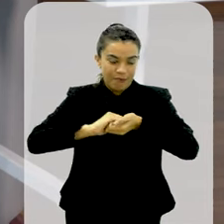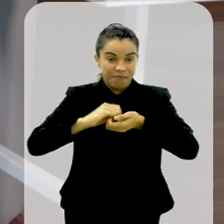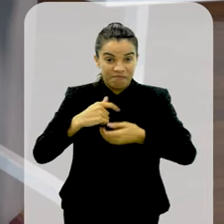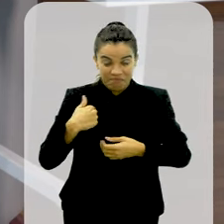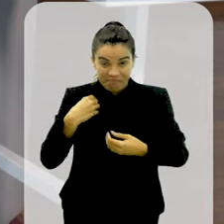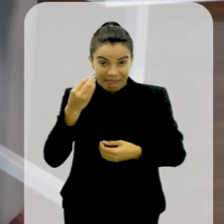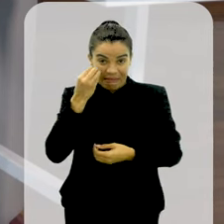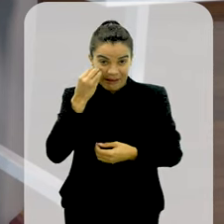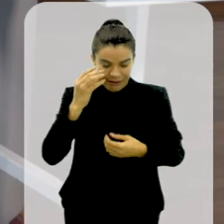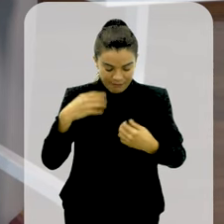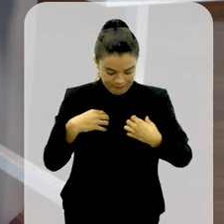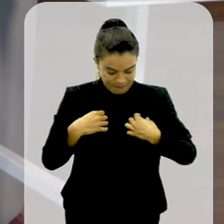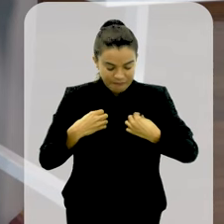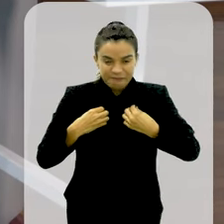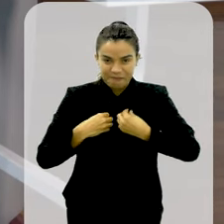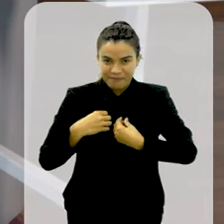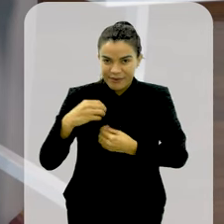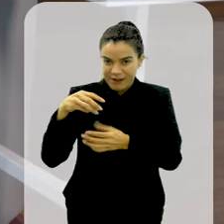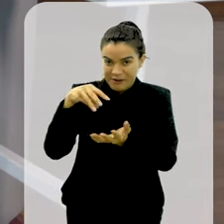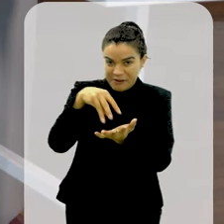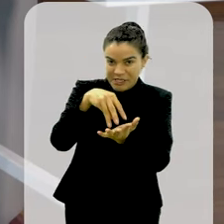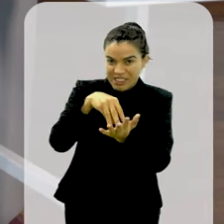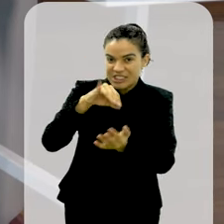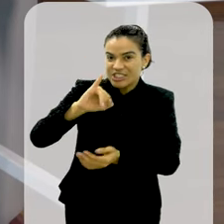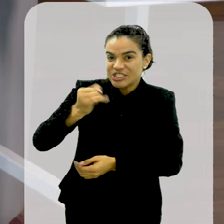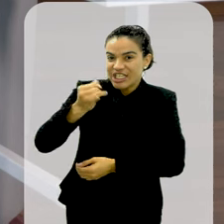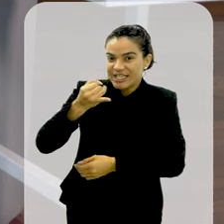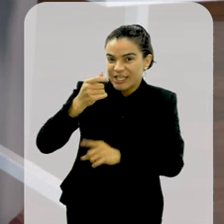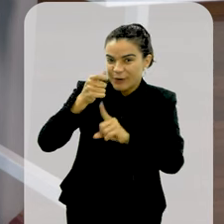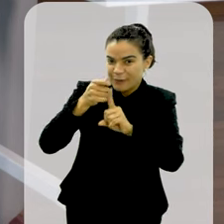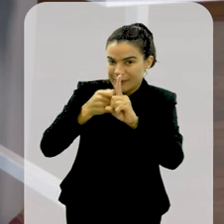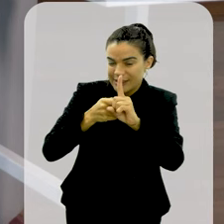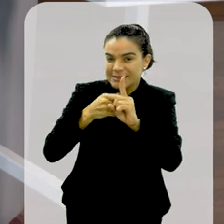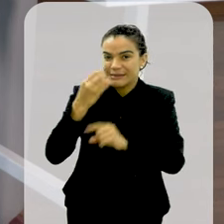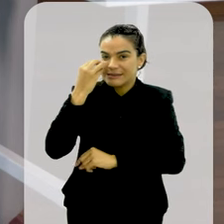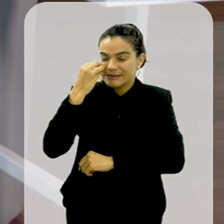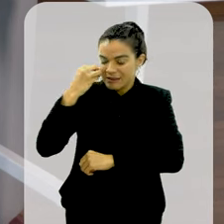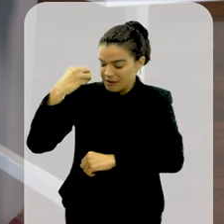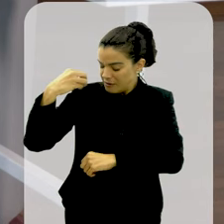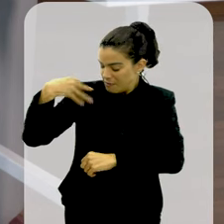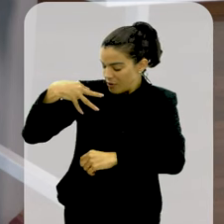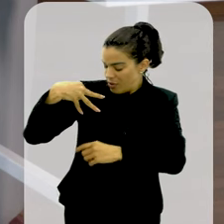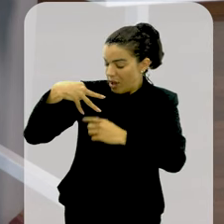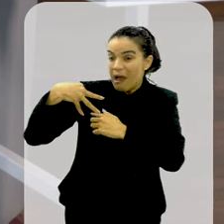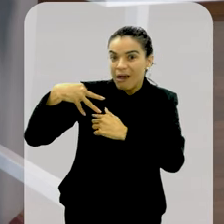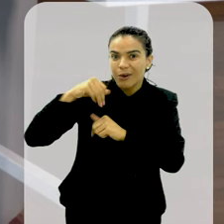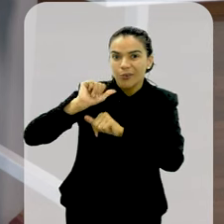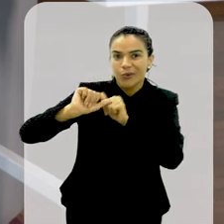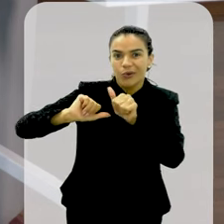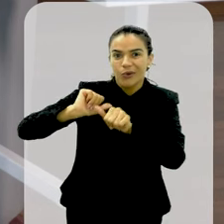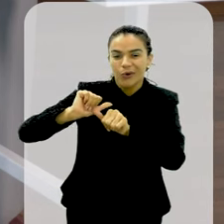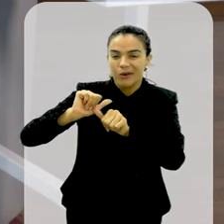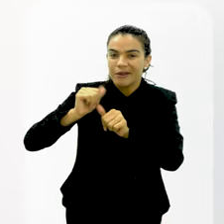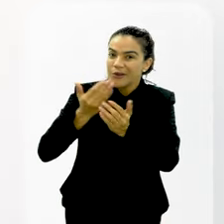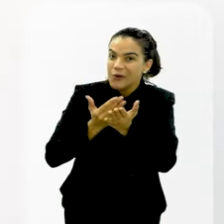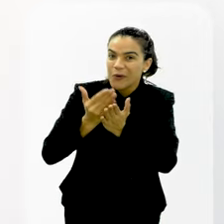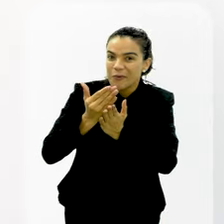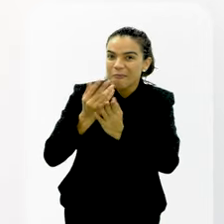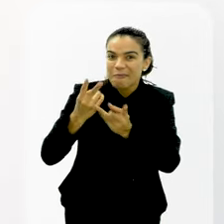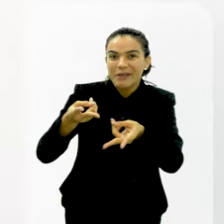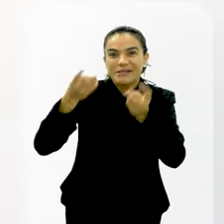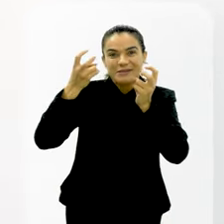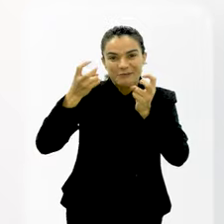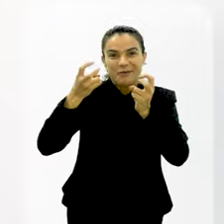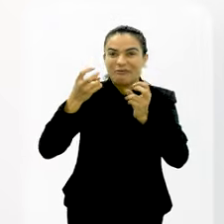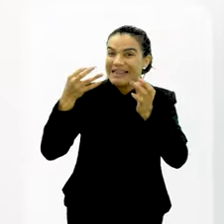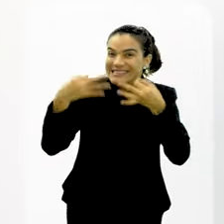esses materiais e essas fantasias já na avenida. Já em janeiro a gente teve a oportunidade de testar, mas no início a